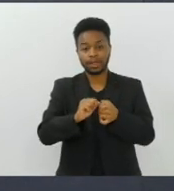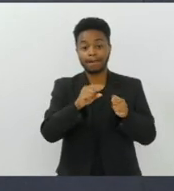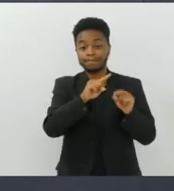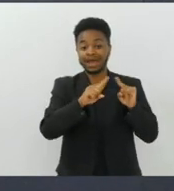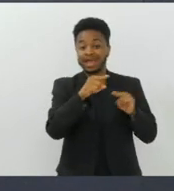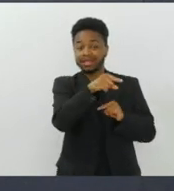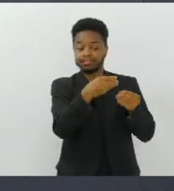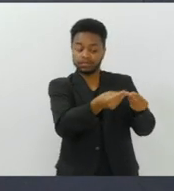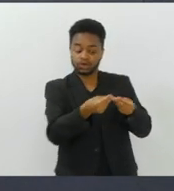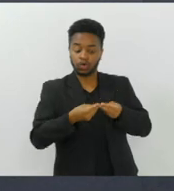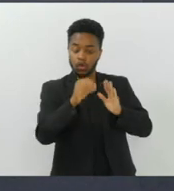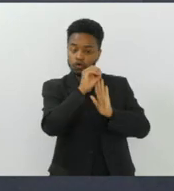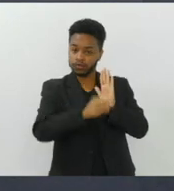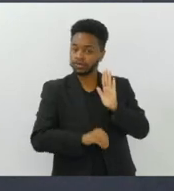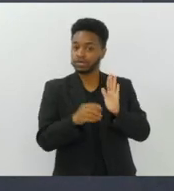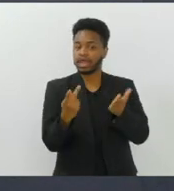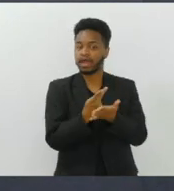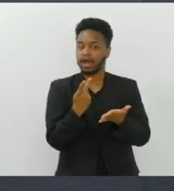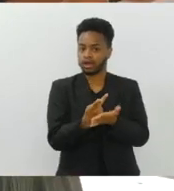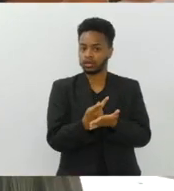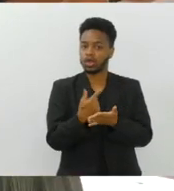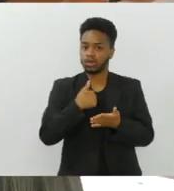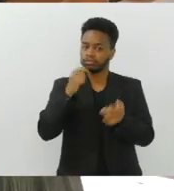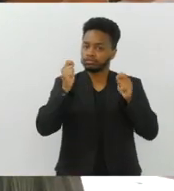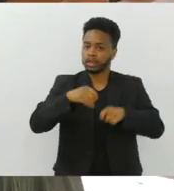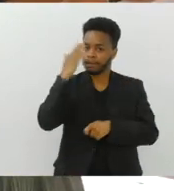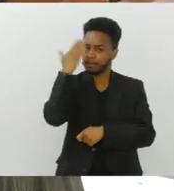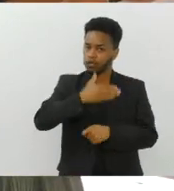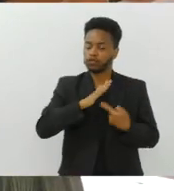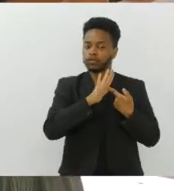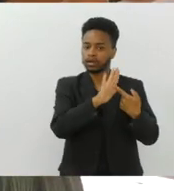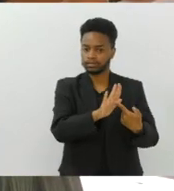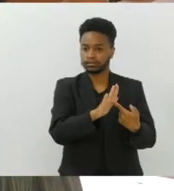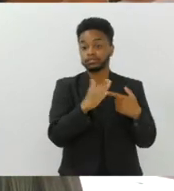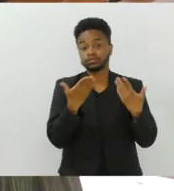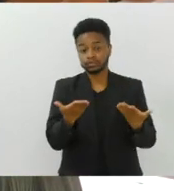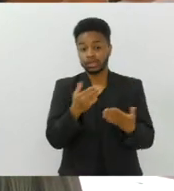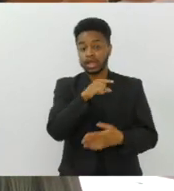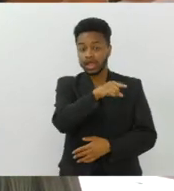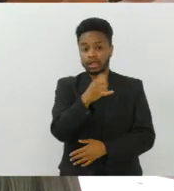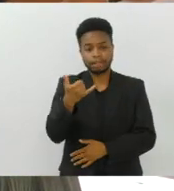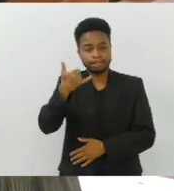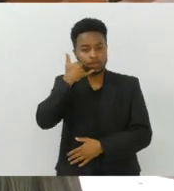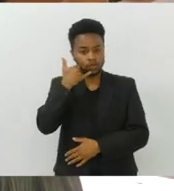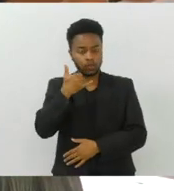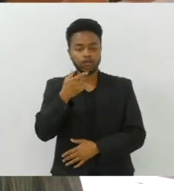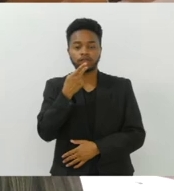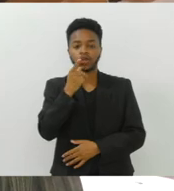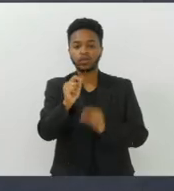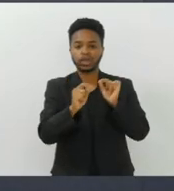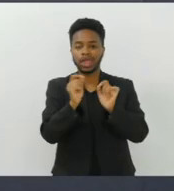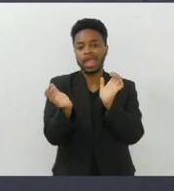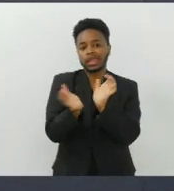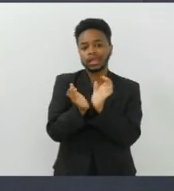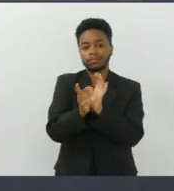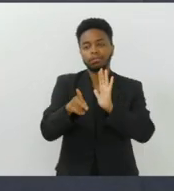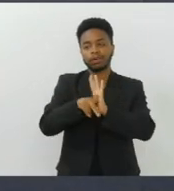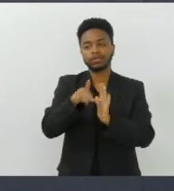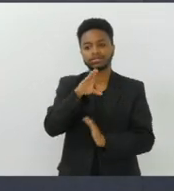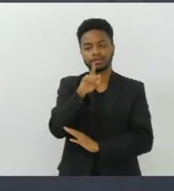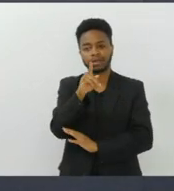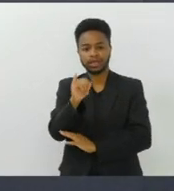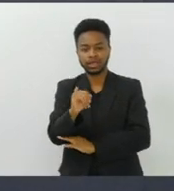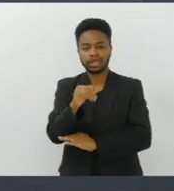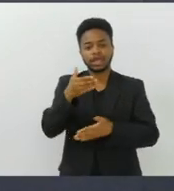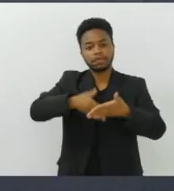incorreta. Está aqui, e eu tenho como provar. Então, Júlio, e quando Vossa Excelência me ligou dizendo que a equipe da CPI estava dificultando